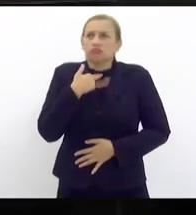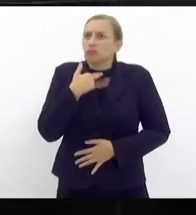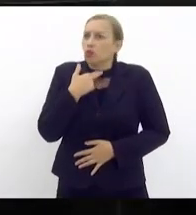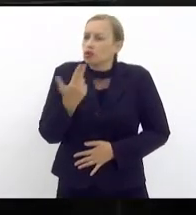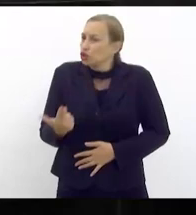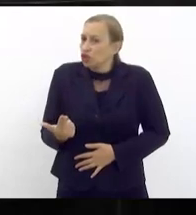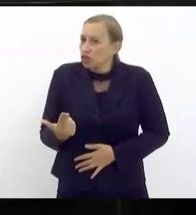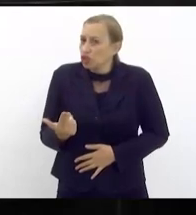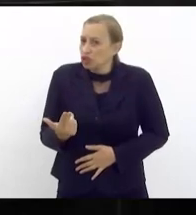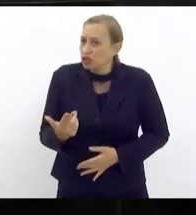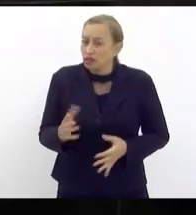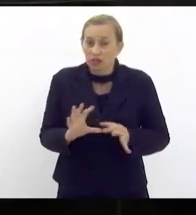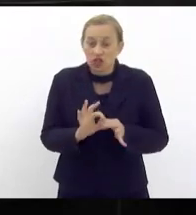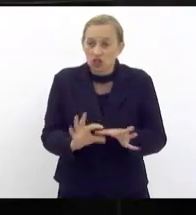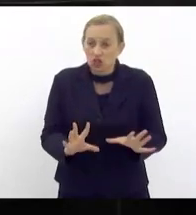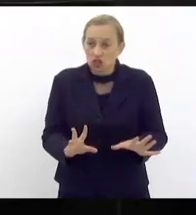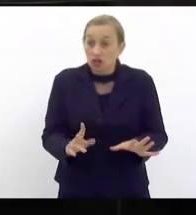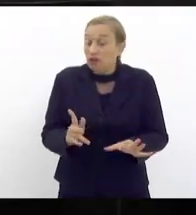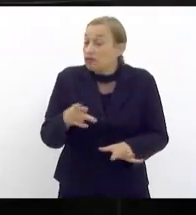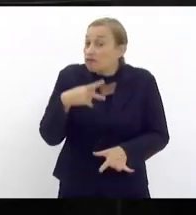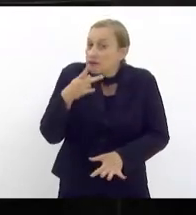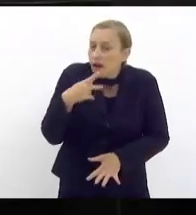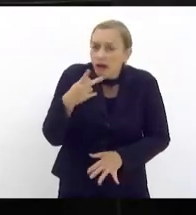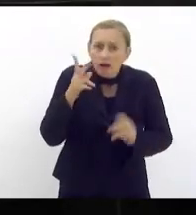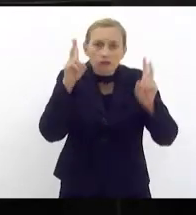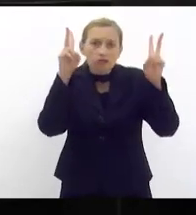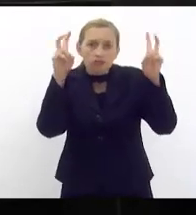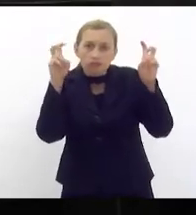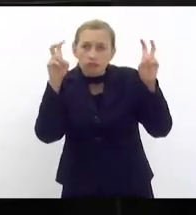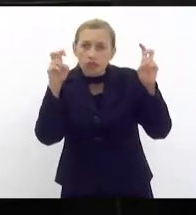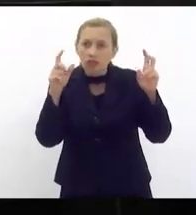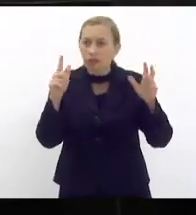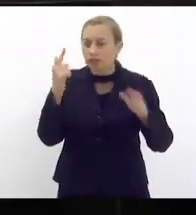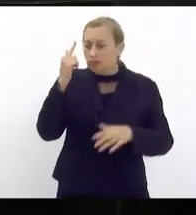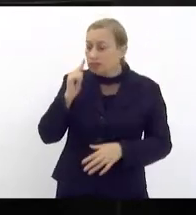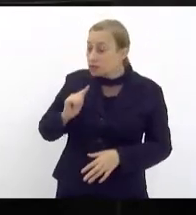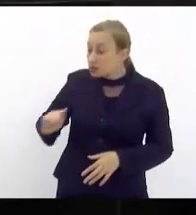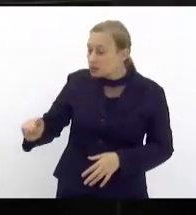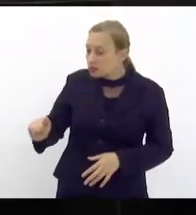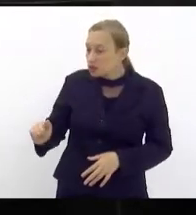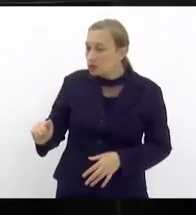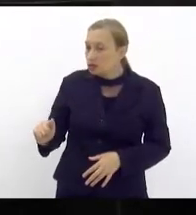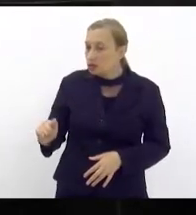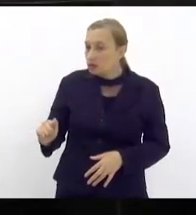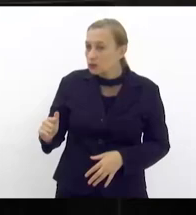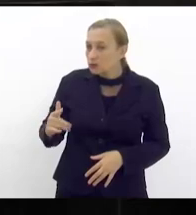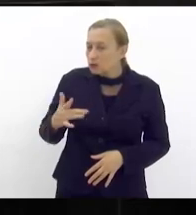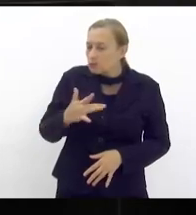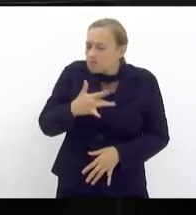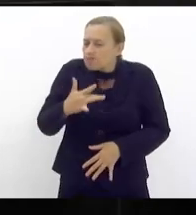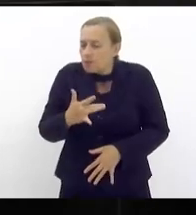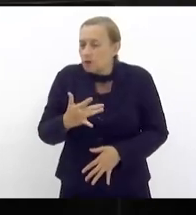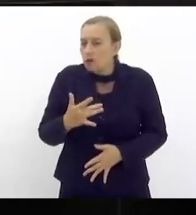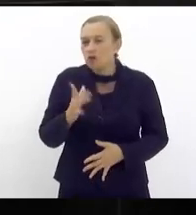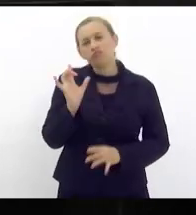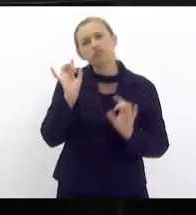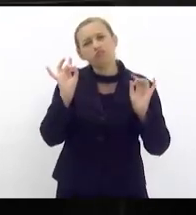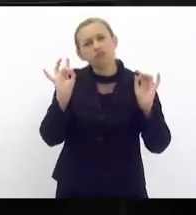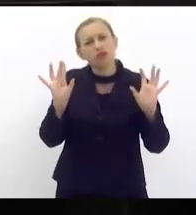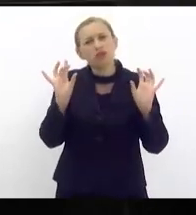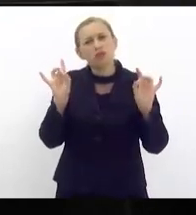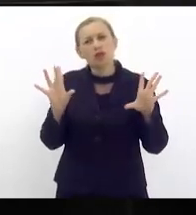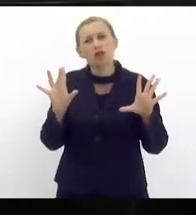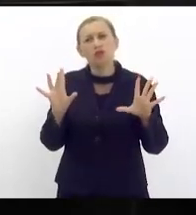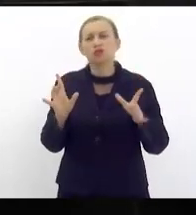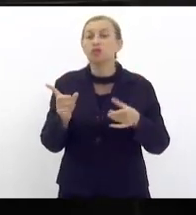usar o expediente final para falar de um tema que essa semana Me Tocou especialmente nesse